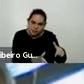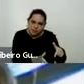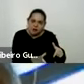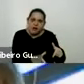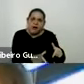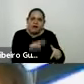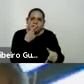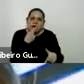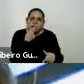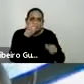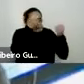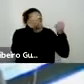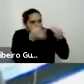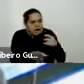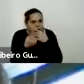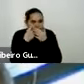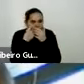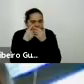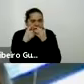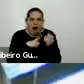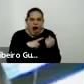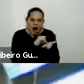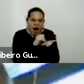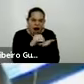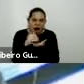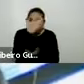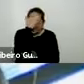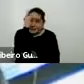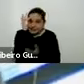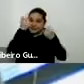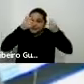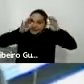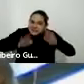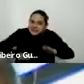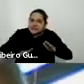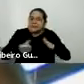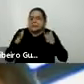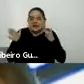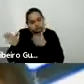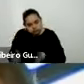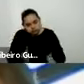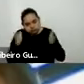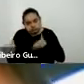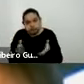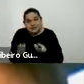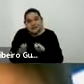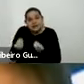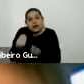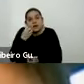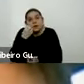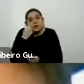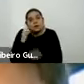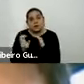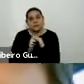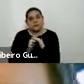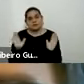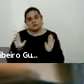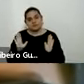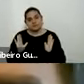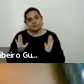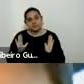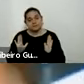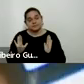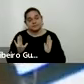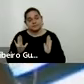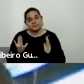que mesmo havendo demissões, quem fica, fica para produzir e gerar lucro para as empresas. E partimos do princípio